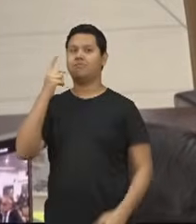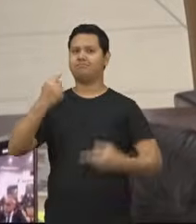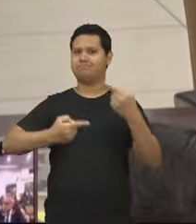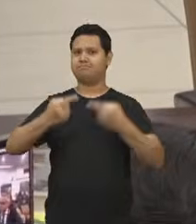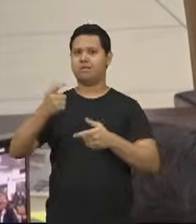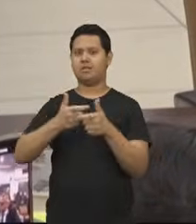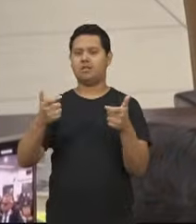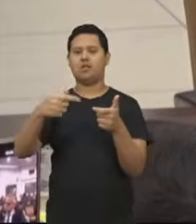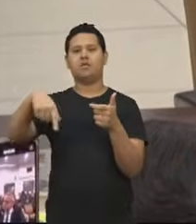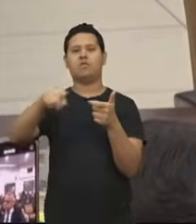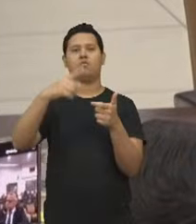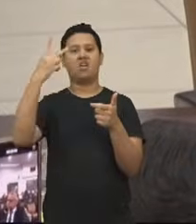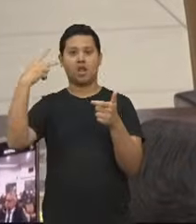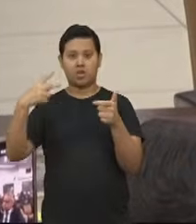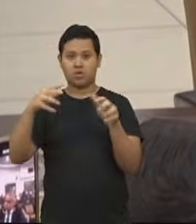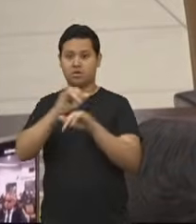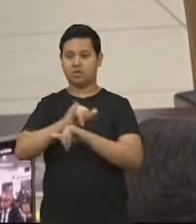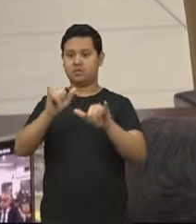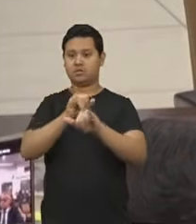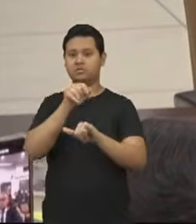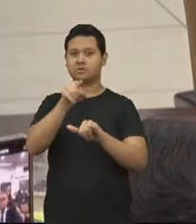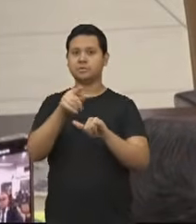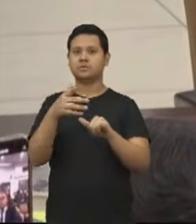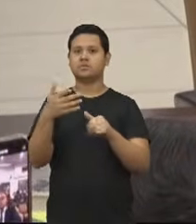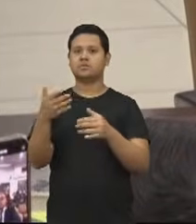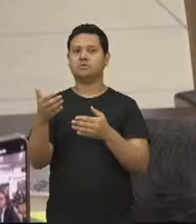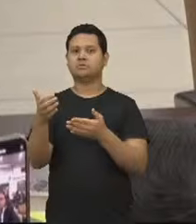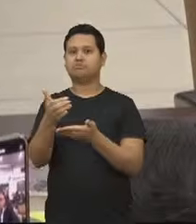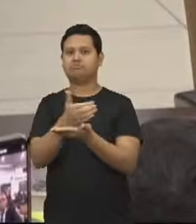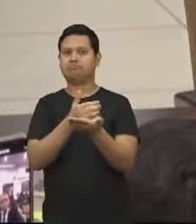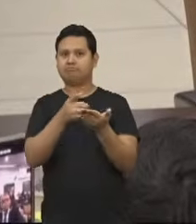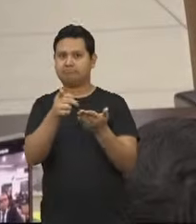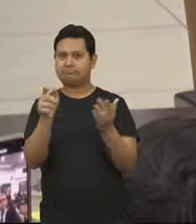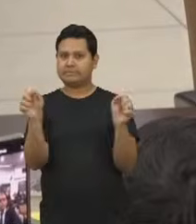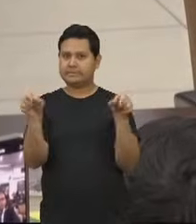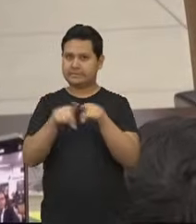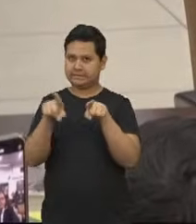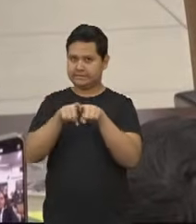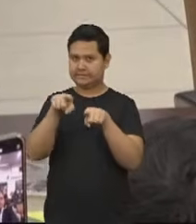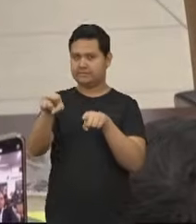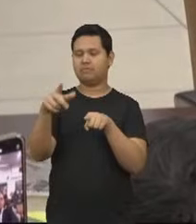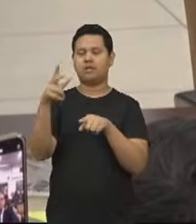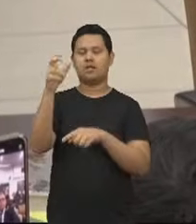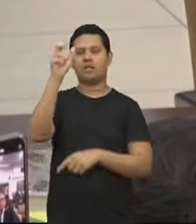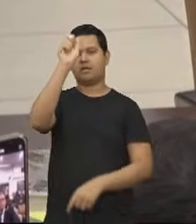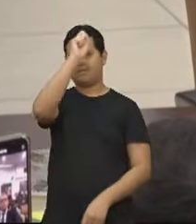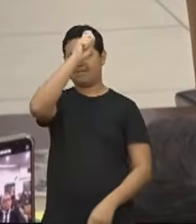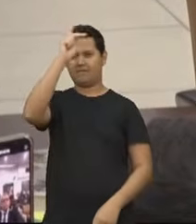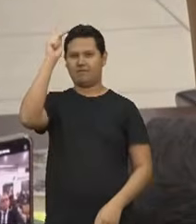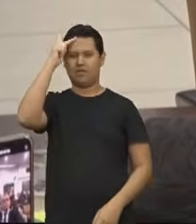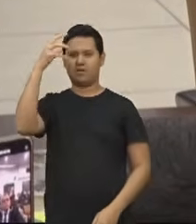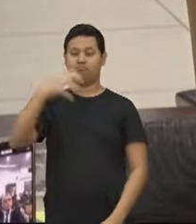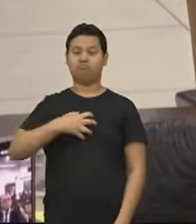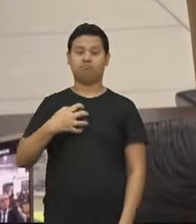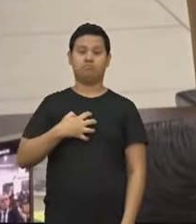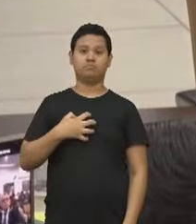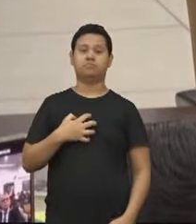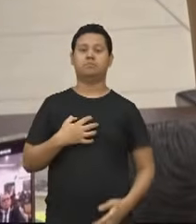Os vereadores que quiseram as informações buscaram junto ao corpo técnico da Prefeitura, do Poder Executivo. Então, me sinto